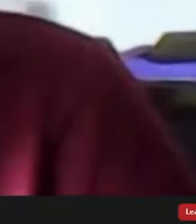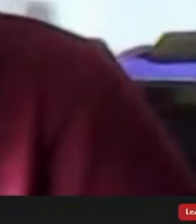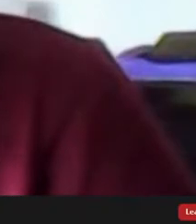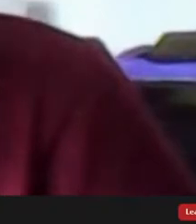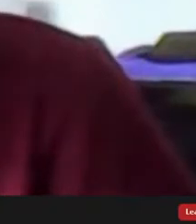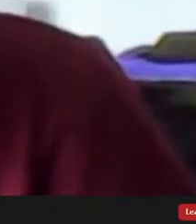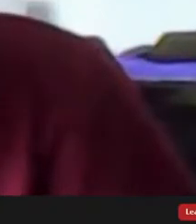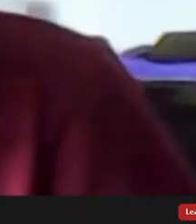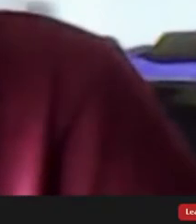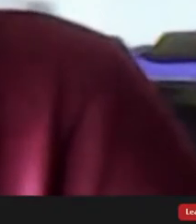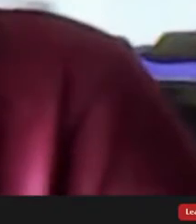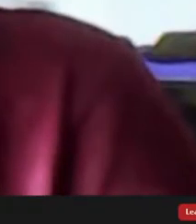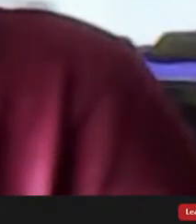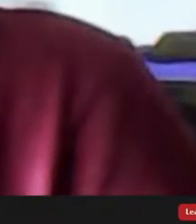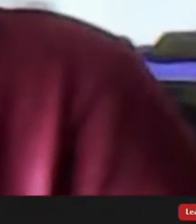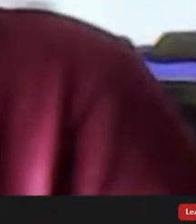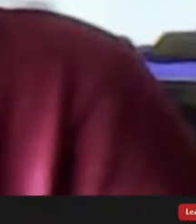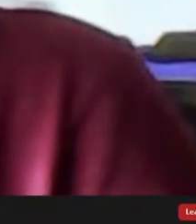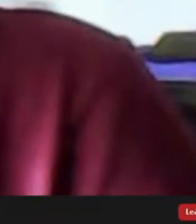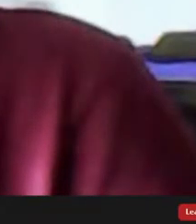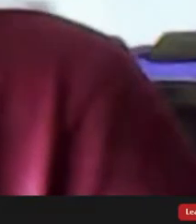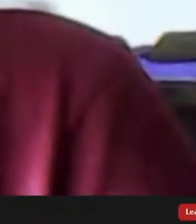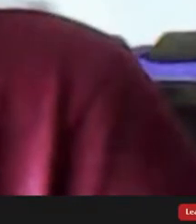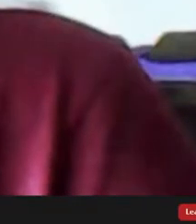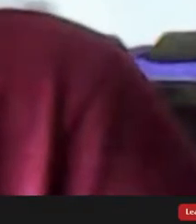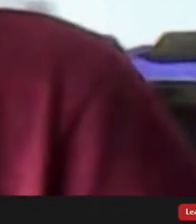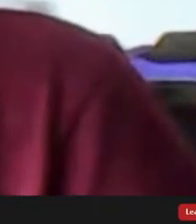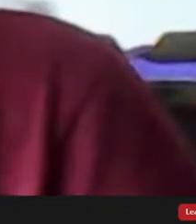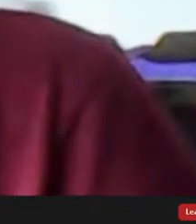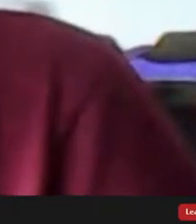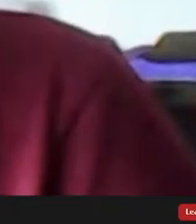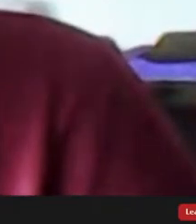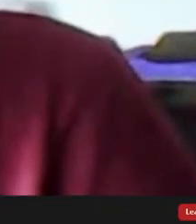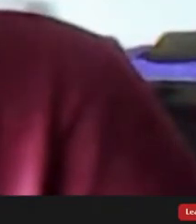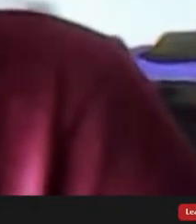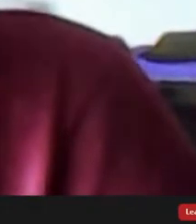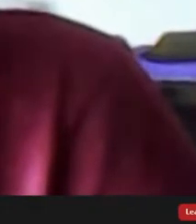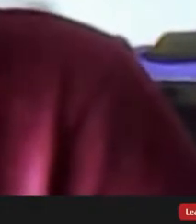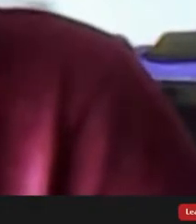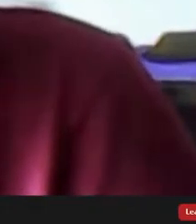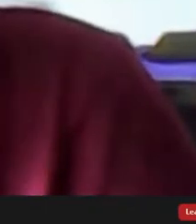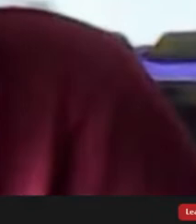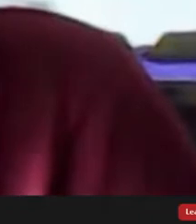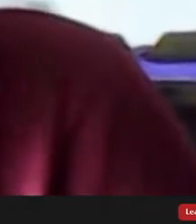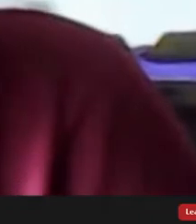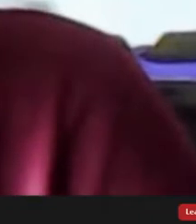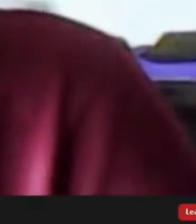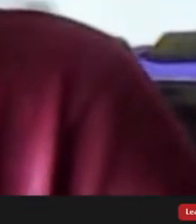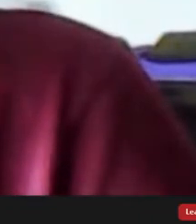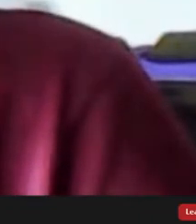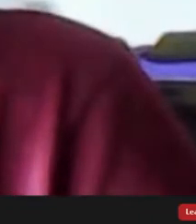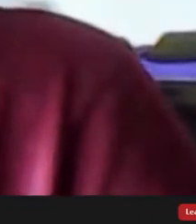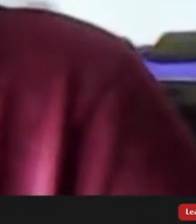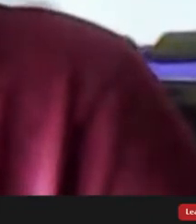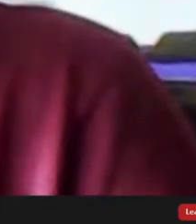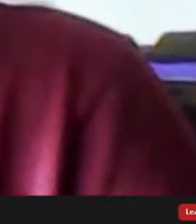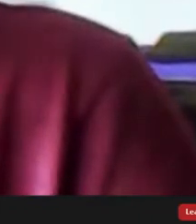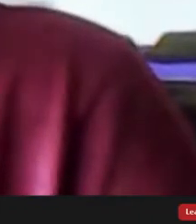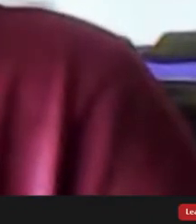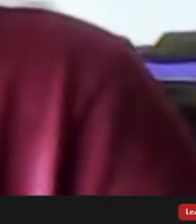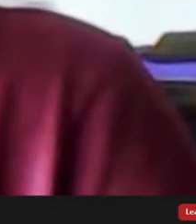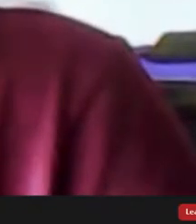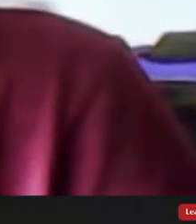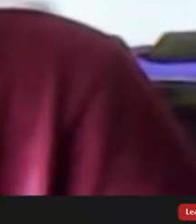deles tombados, que requerem, muitas vezes, um cuidado diferenciado. E, ao longo